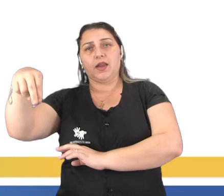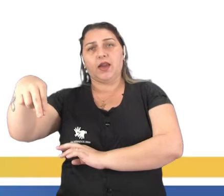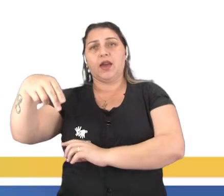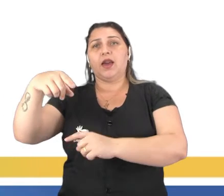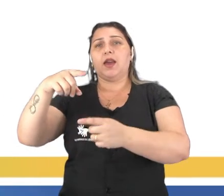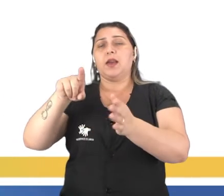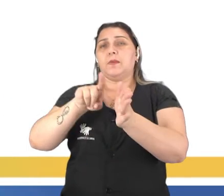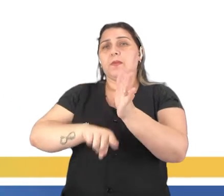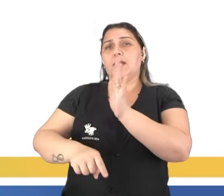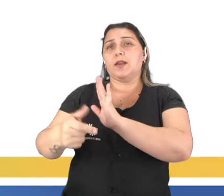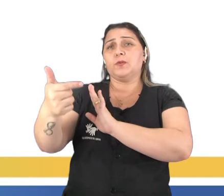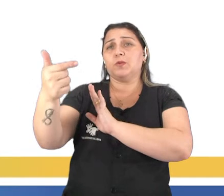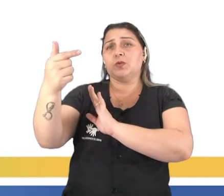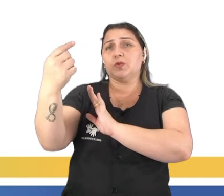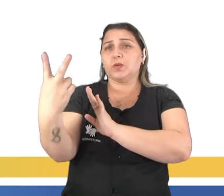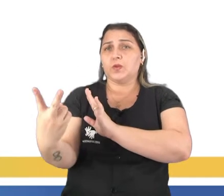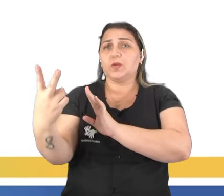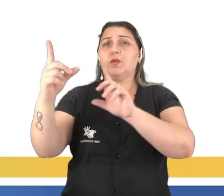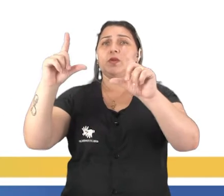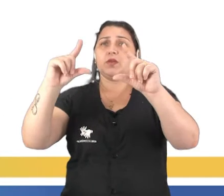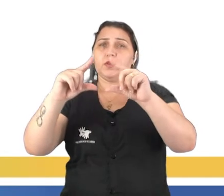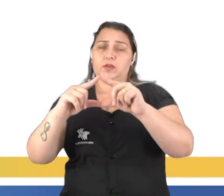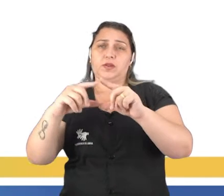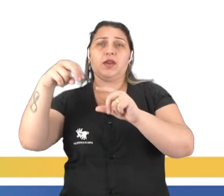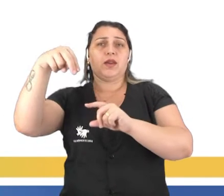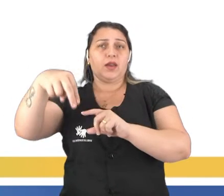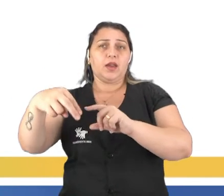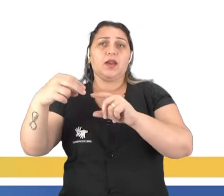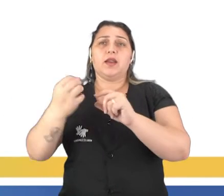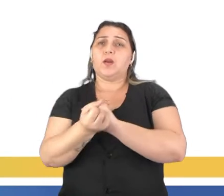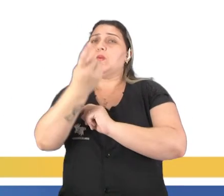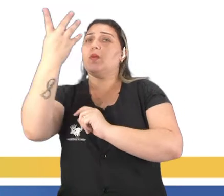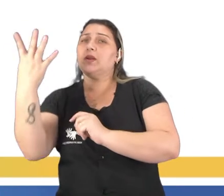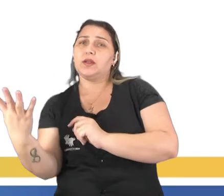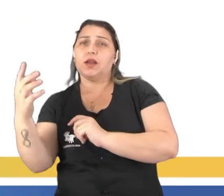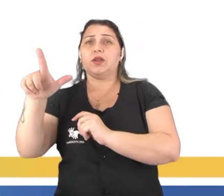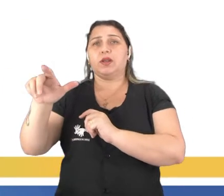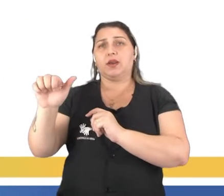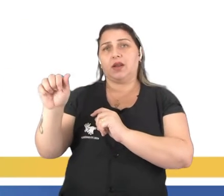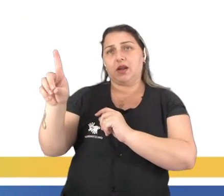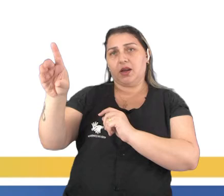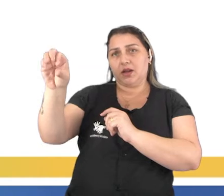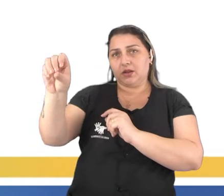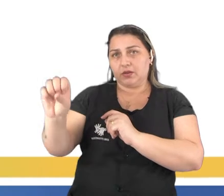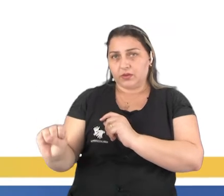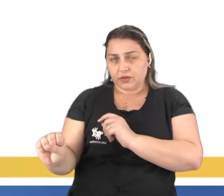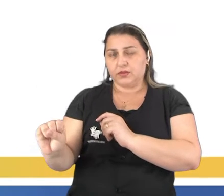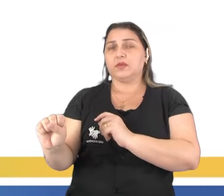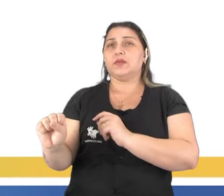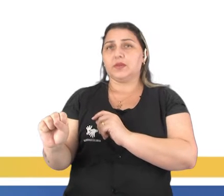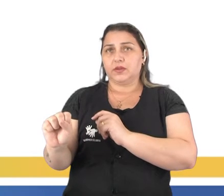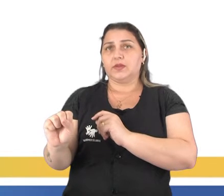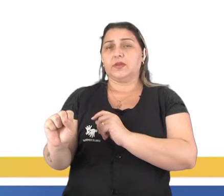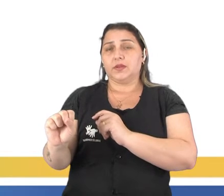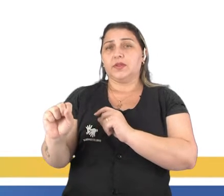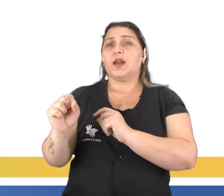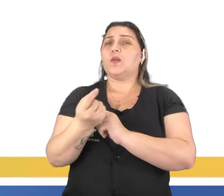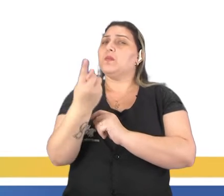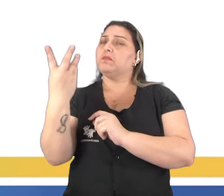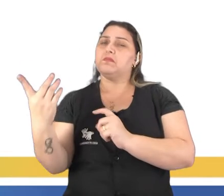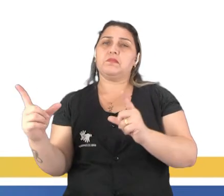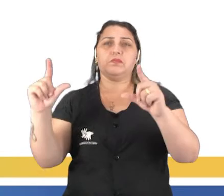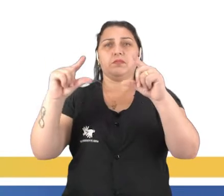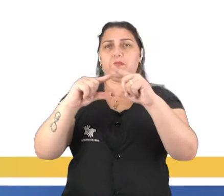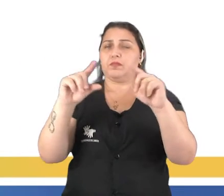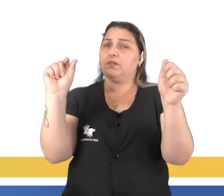N-2 triângulos, né? Lembrando que N é a quantidade de lados aí desse polígono. Então, a quantidade de triângulos